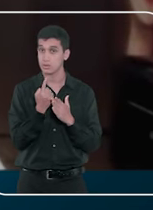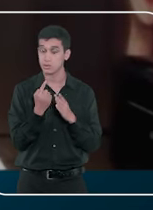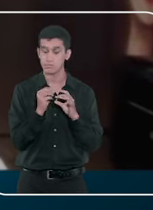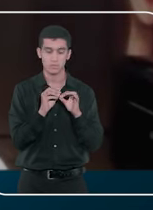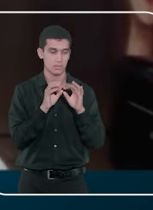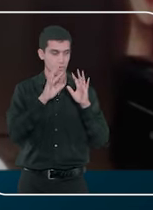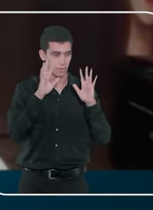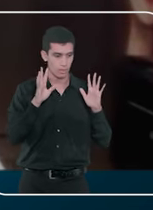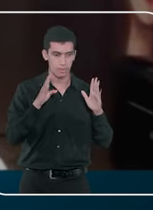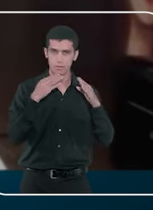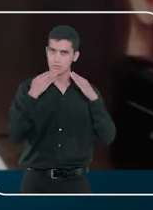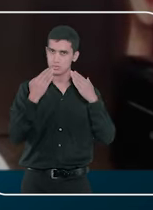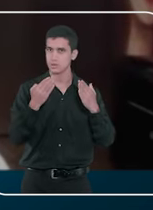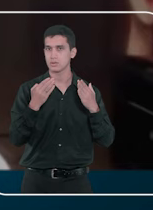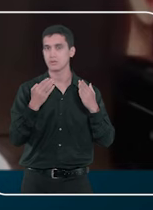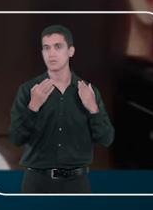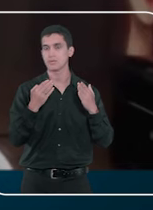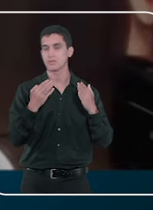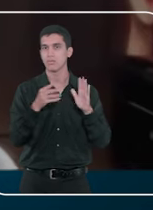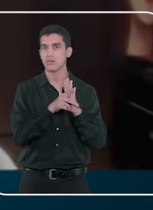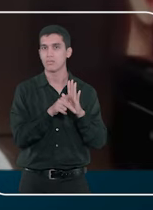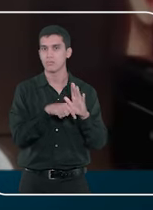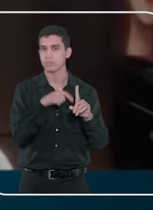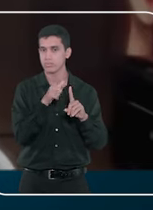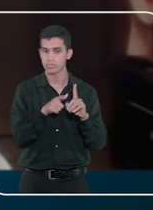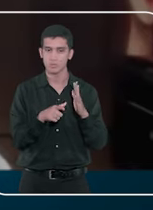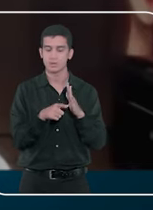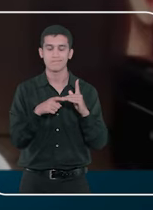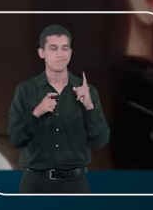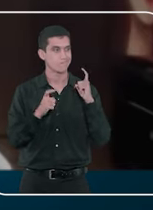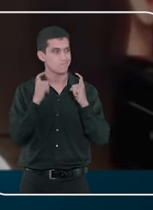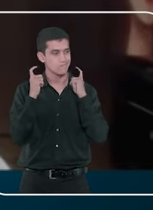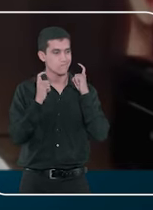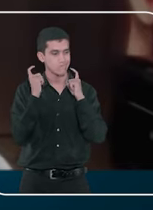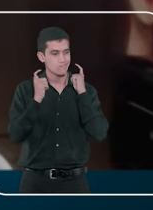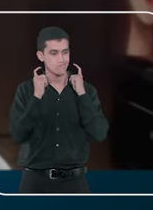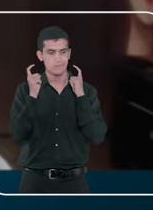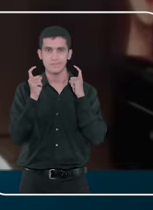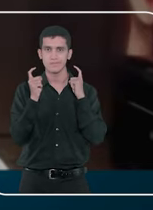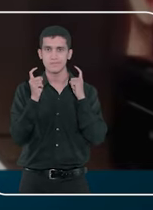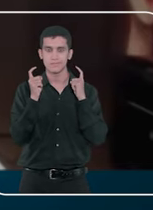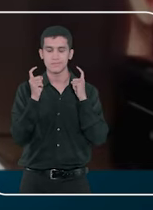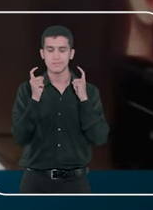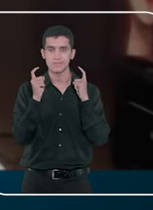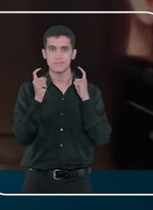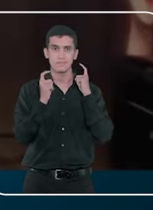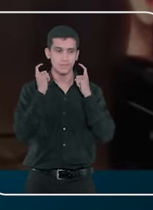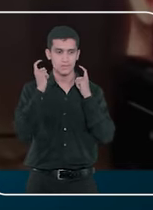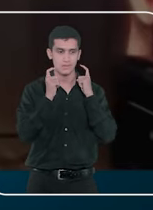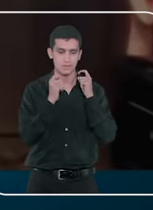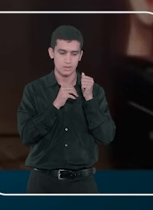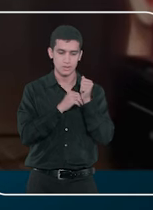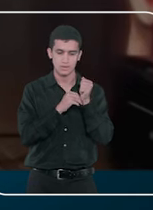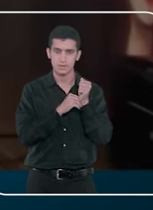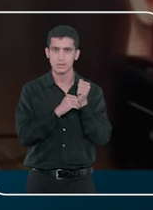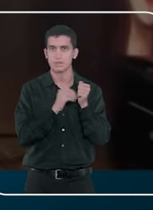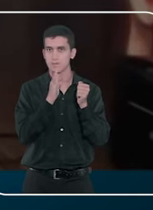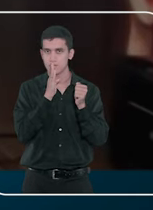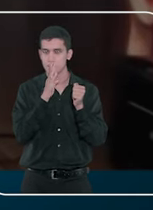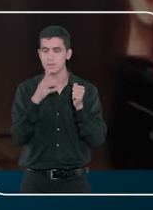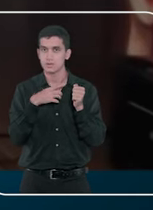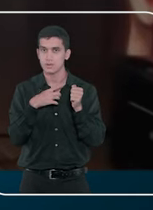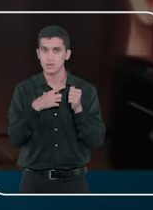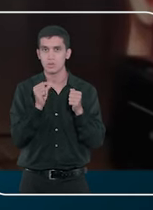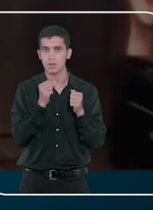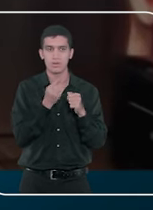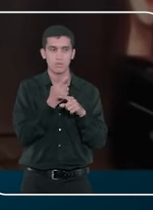clara demonstração de uma preocupação com o sigilo que seja contrário